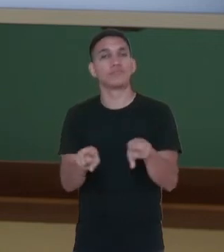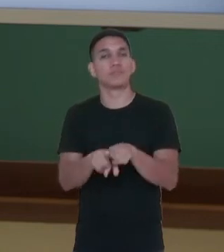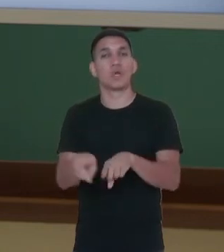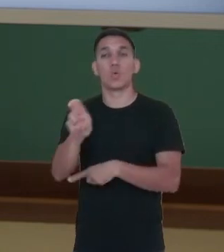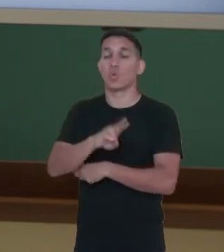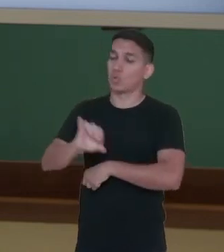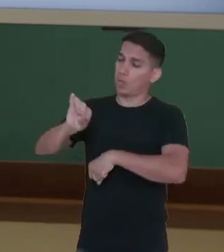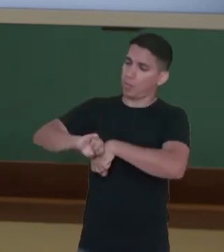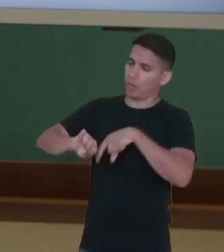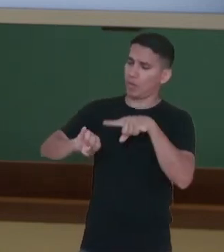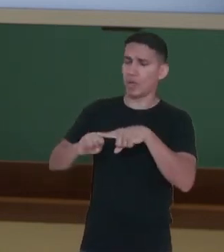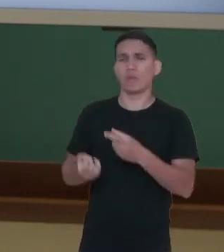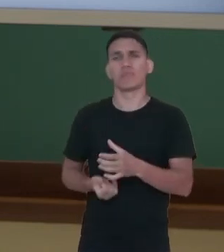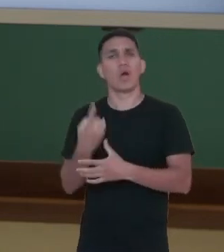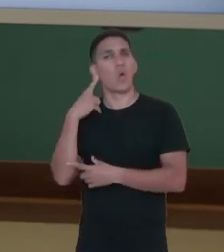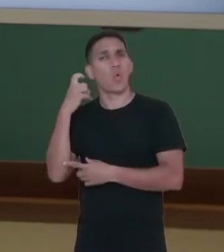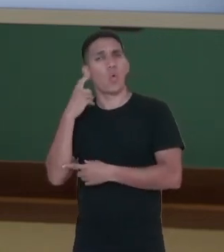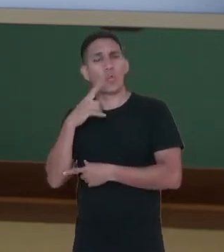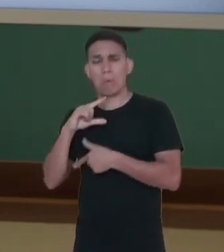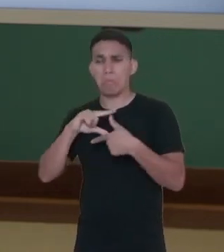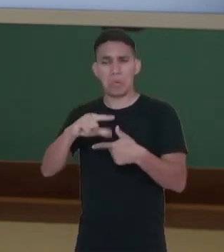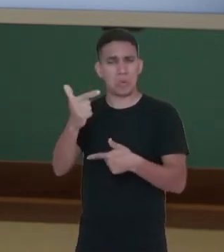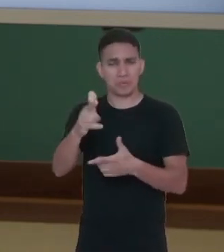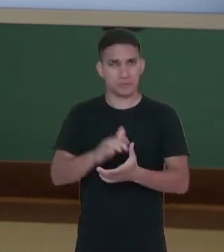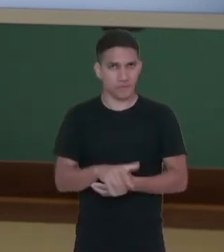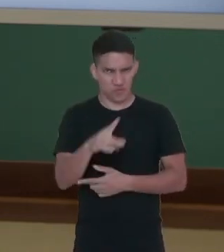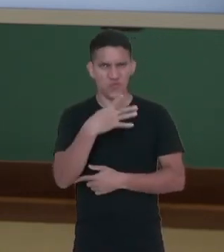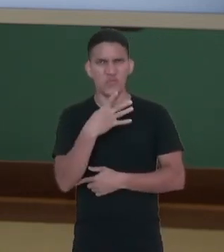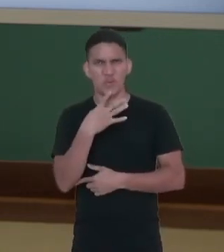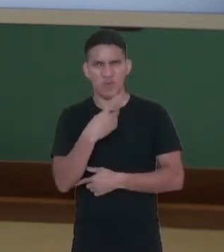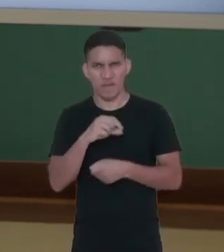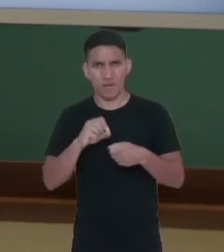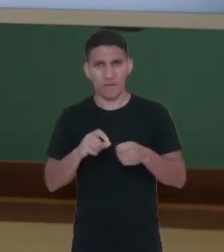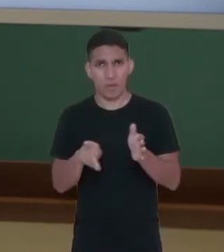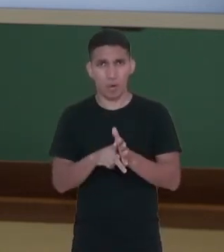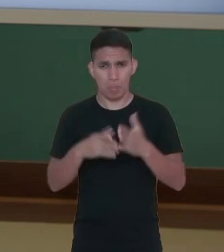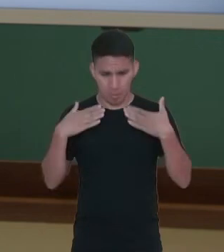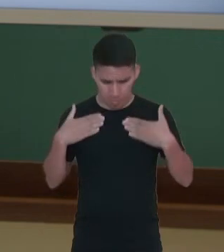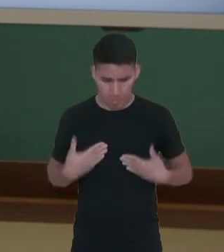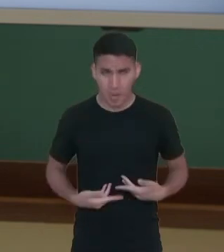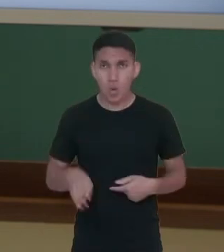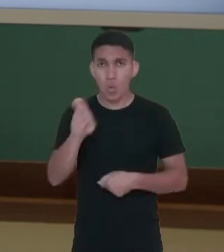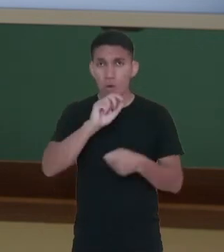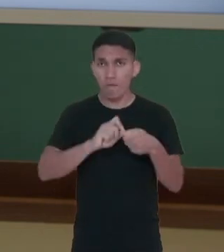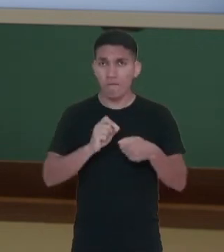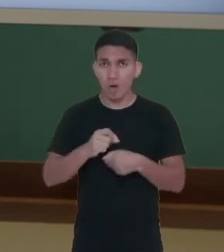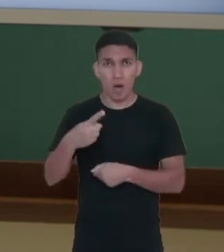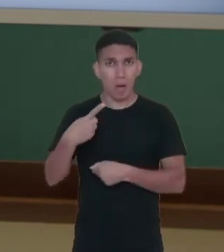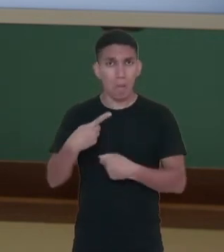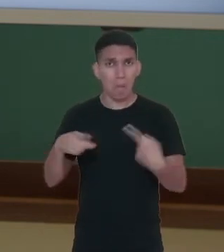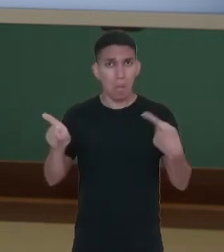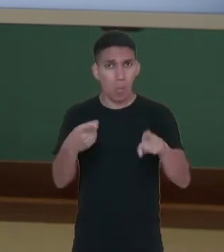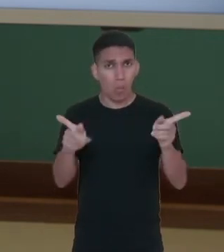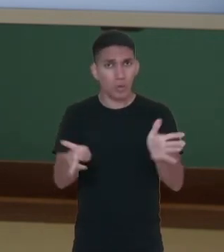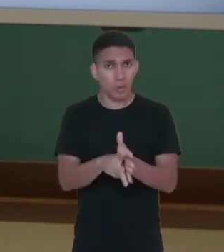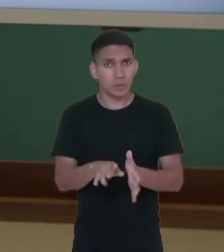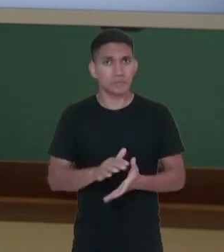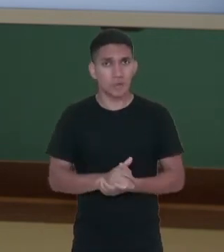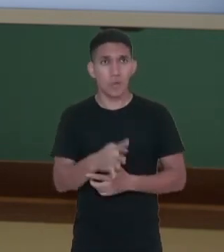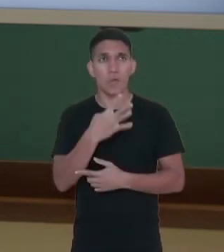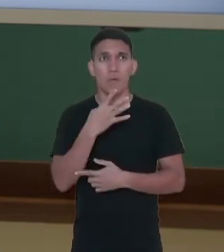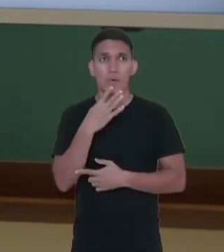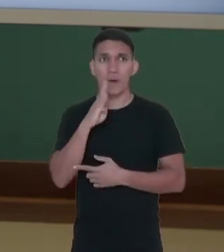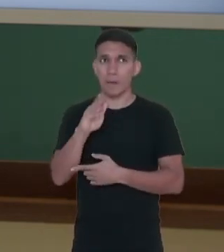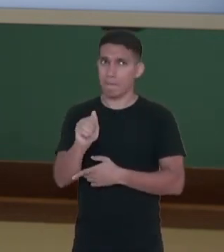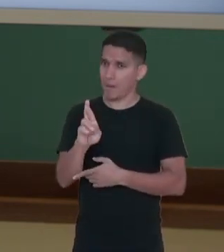não tradicionais. Você conhece o grupo brasileiro que faz música usando o corpo como fonte sonora? Você já ouviu falar dos